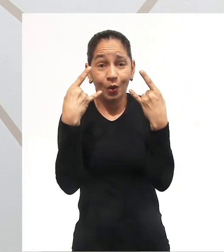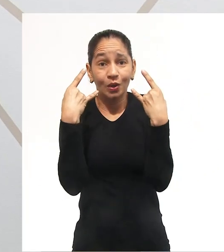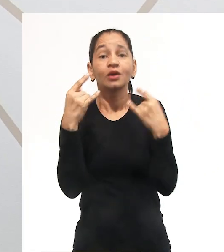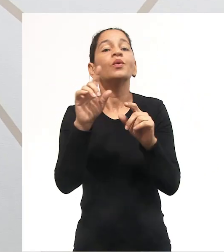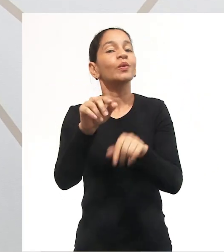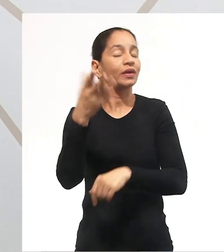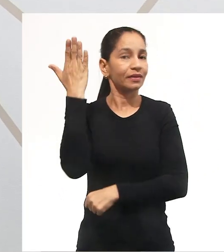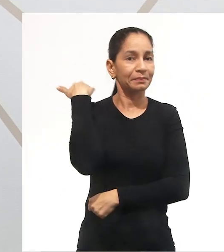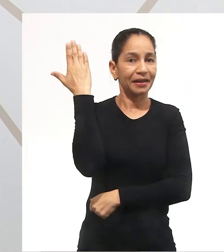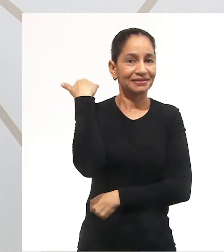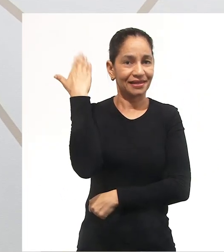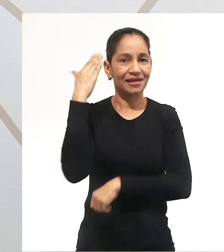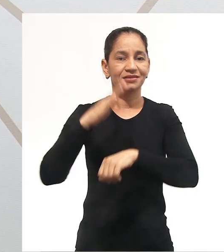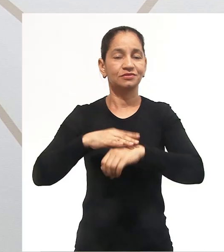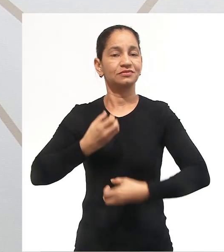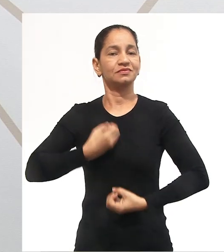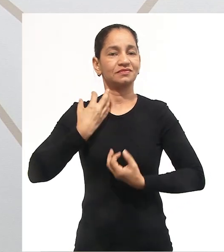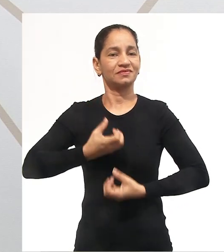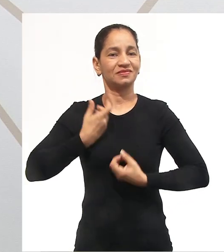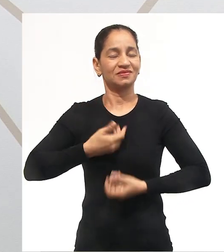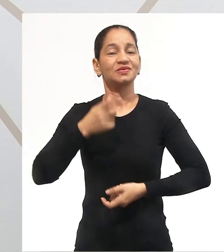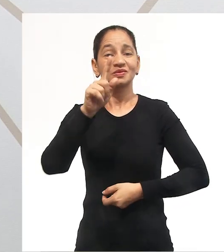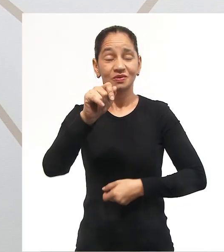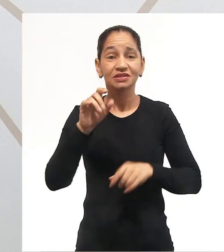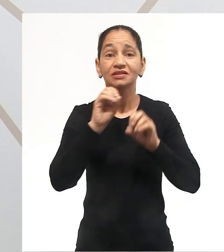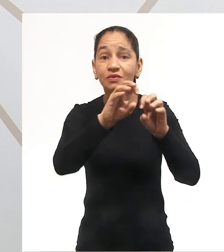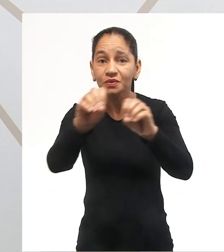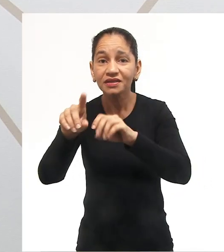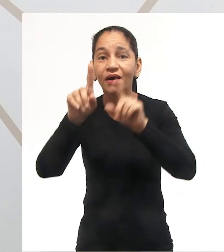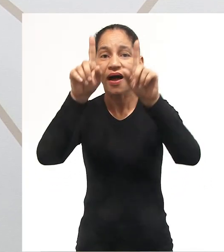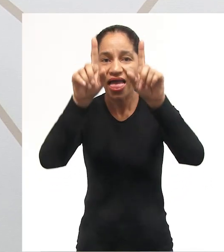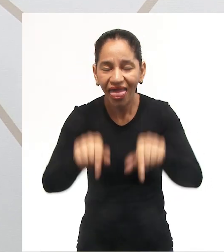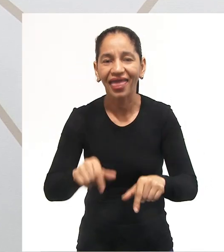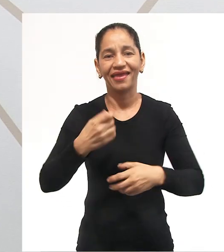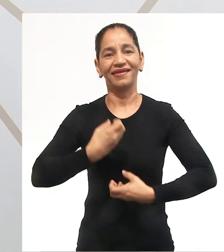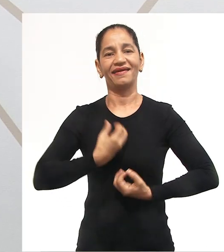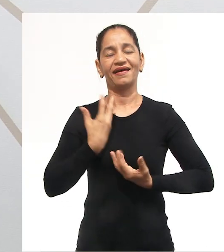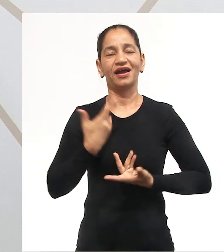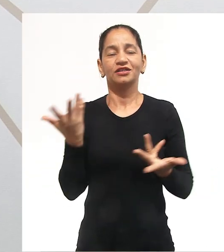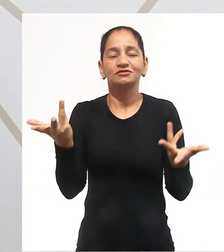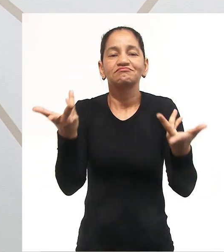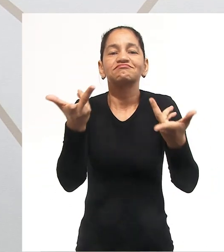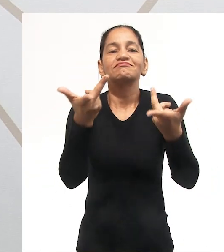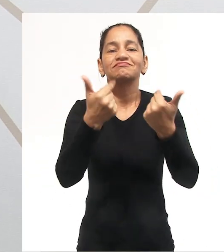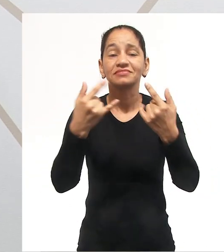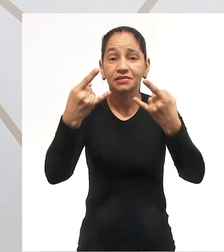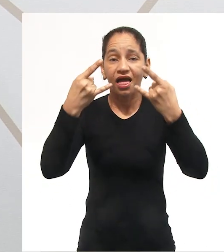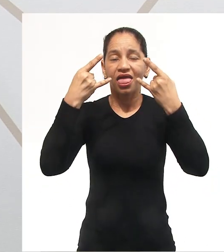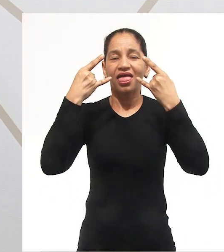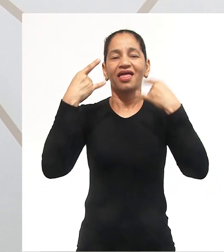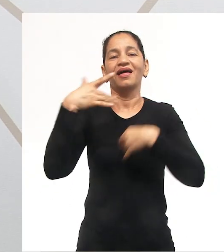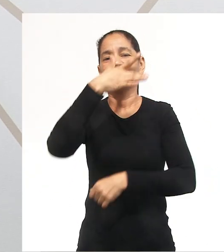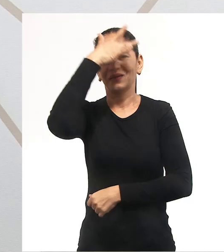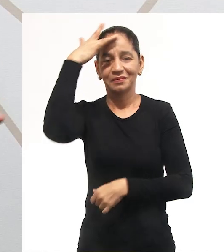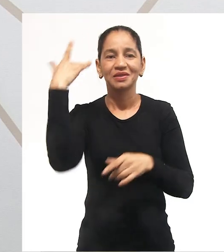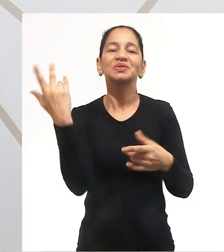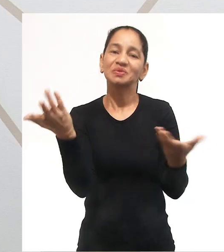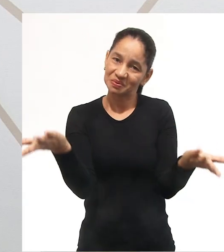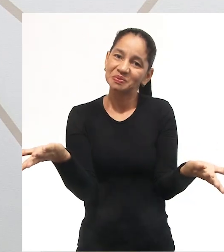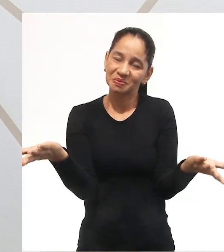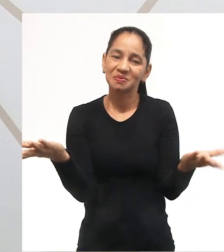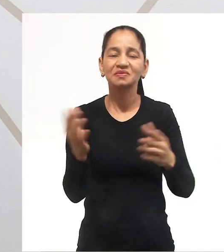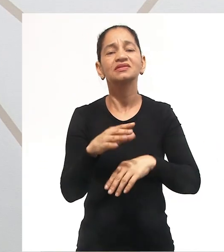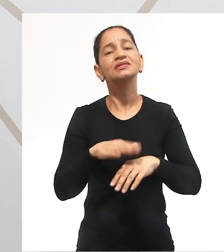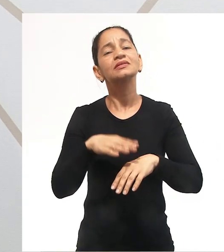Alves que a educação é a arte de encantar as pessoas. Mildred, quando a gente fala aí do relato